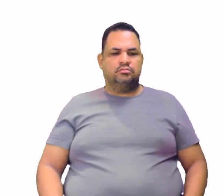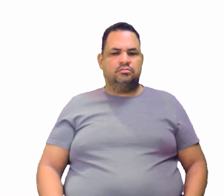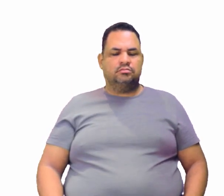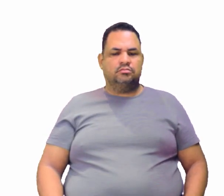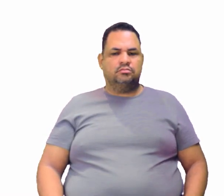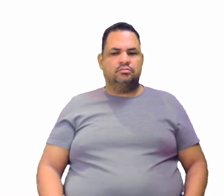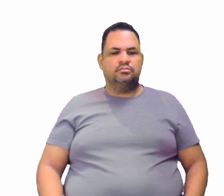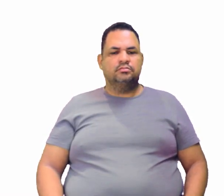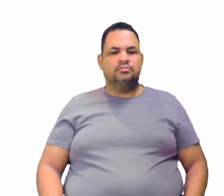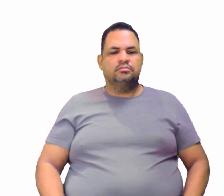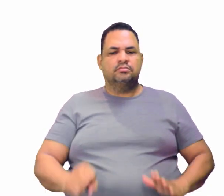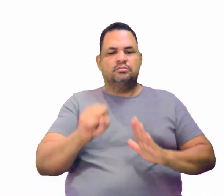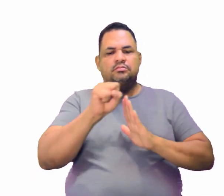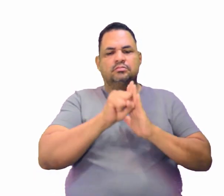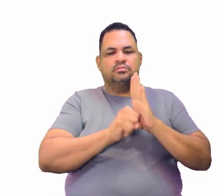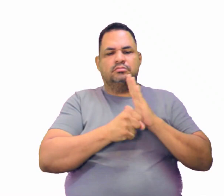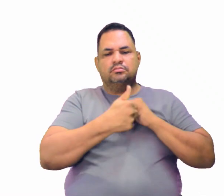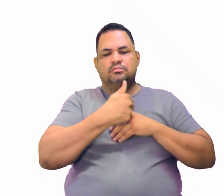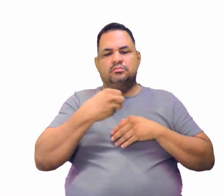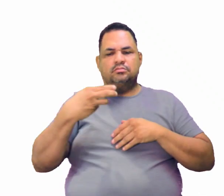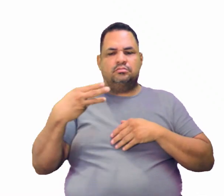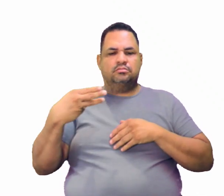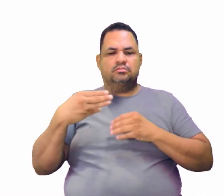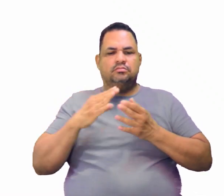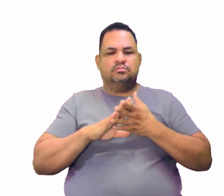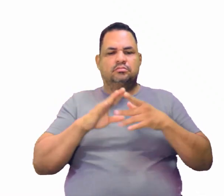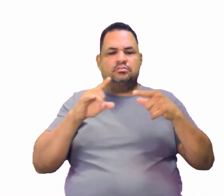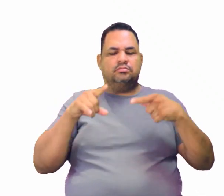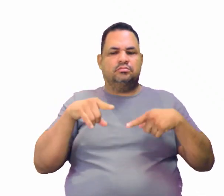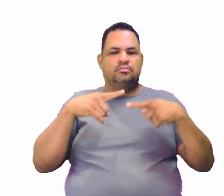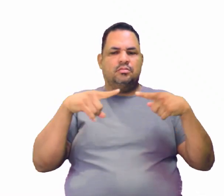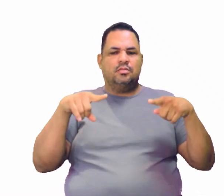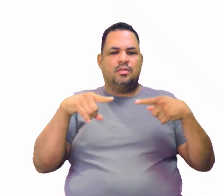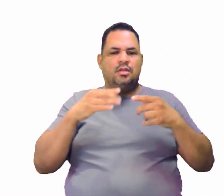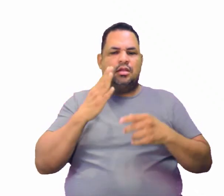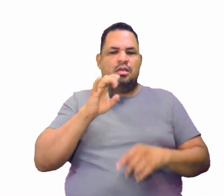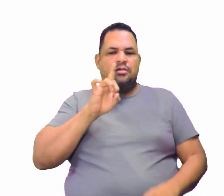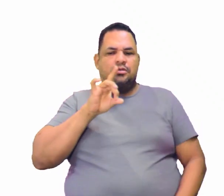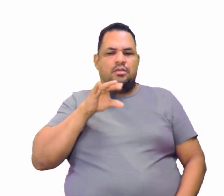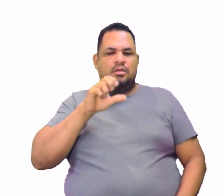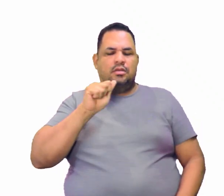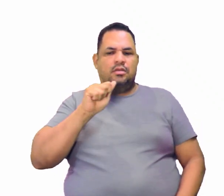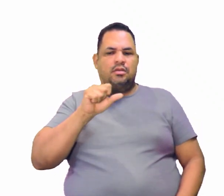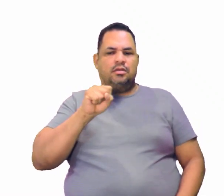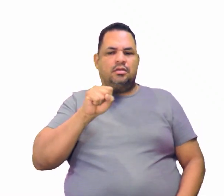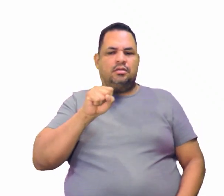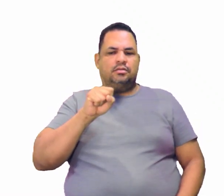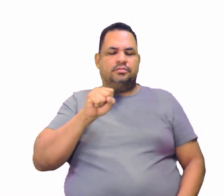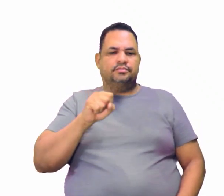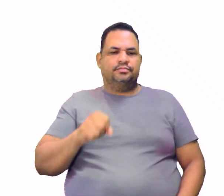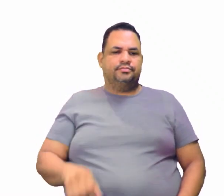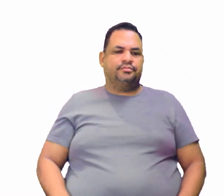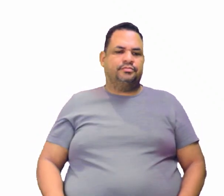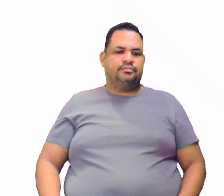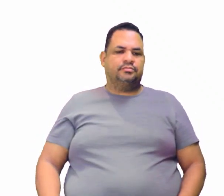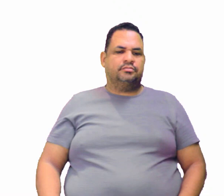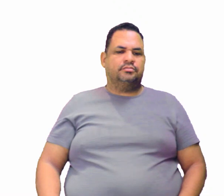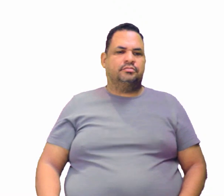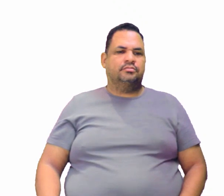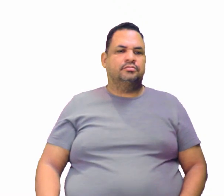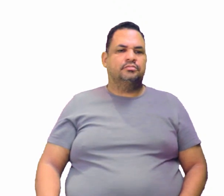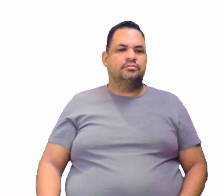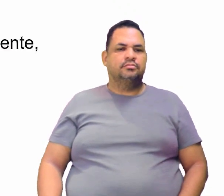século XIII, né? As cantigas. Vamos ter também, amadinho, as cantigas dos